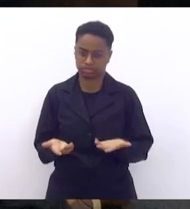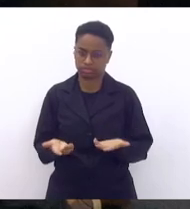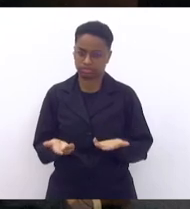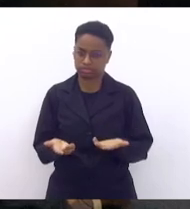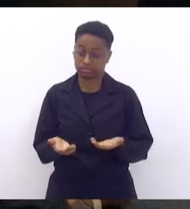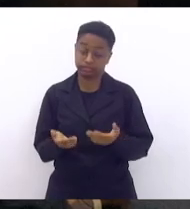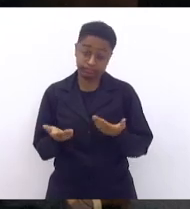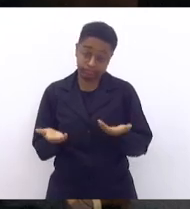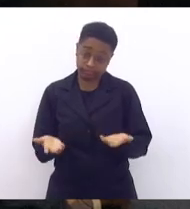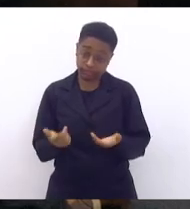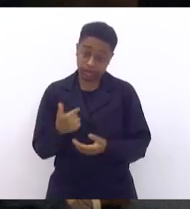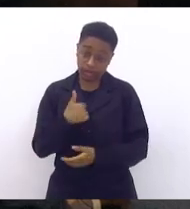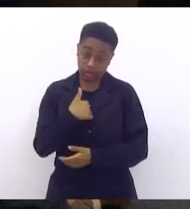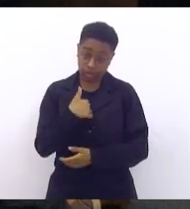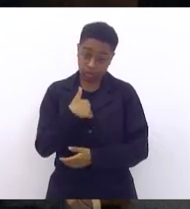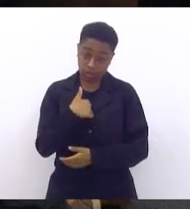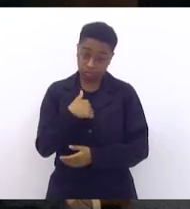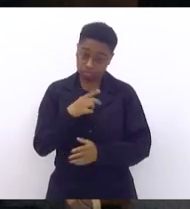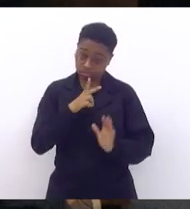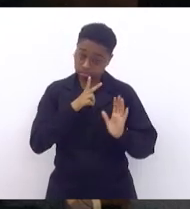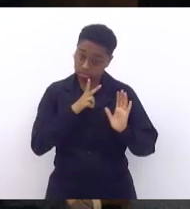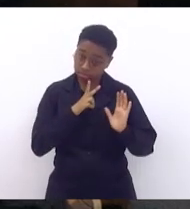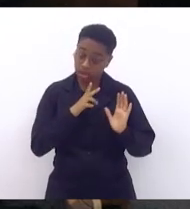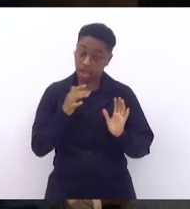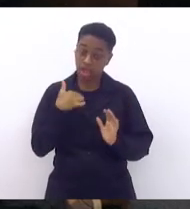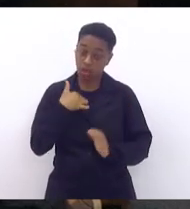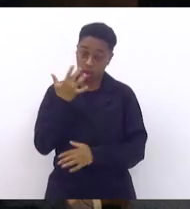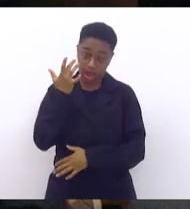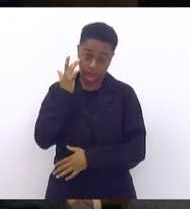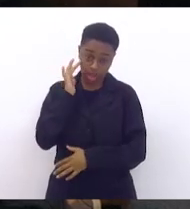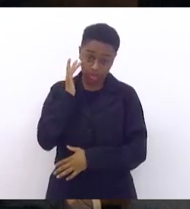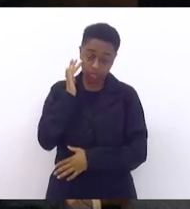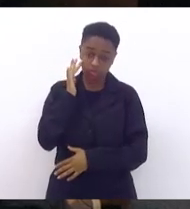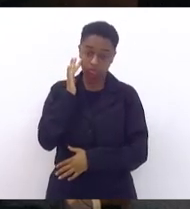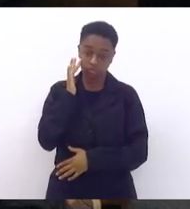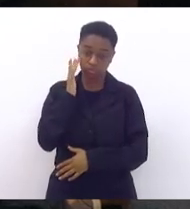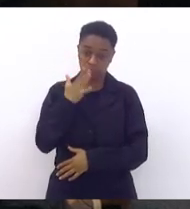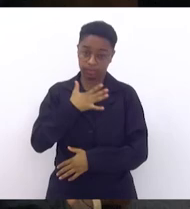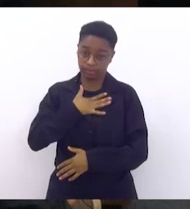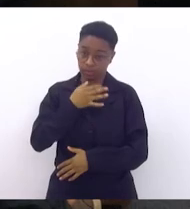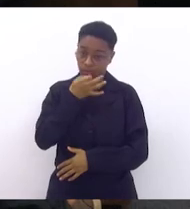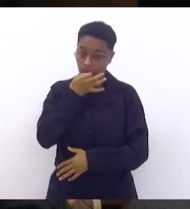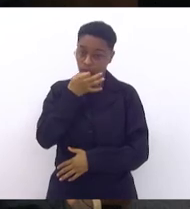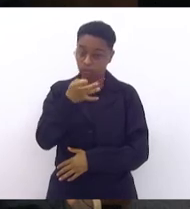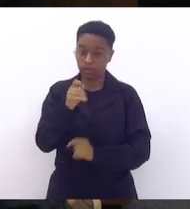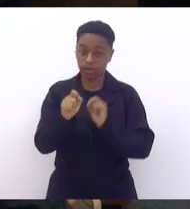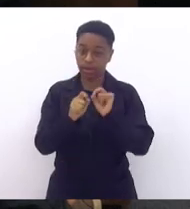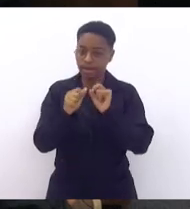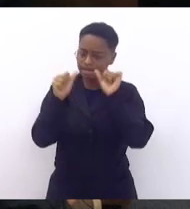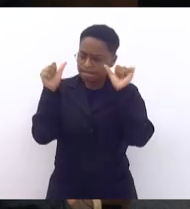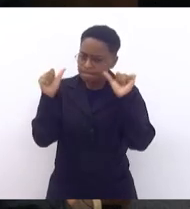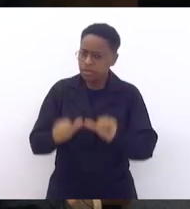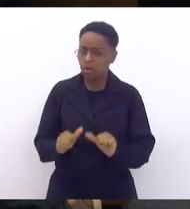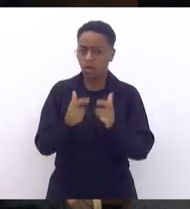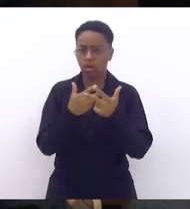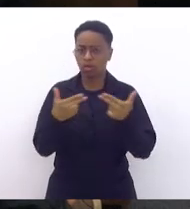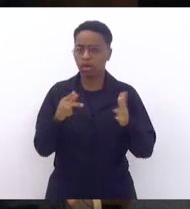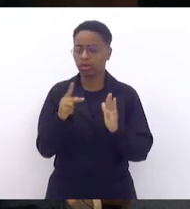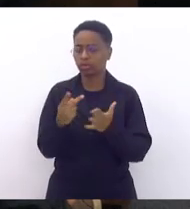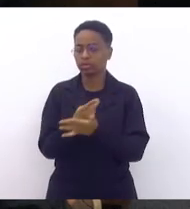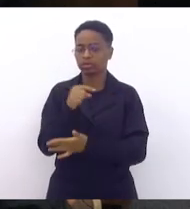Eu, particularmente, acho que uma das maiores desgraças da